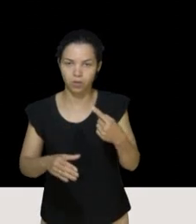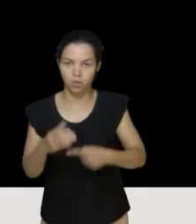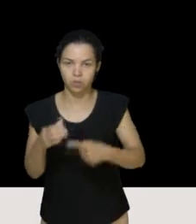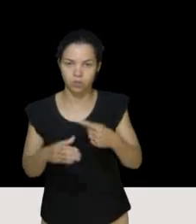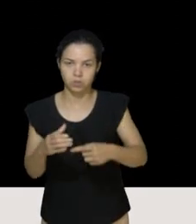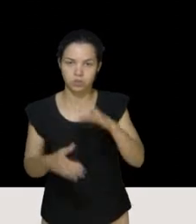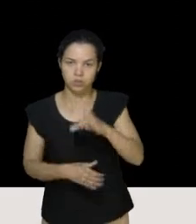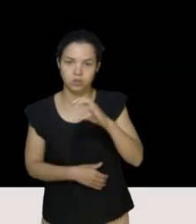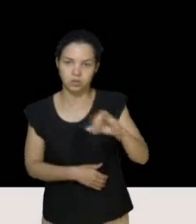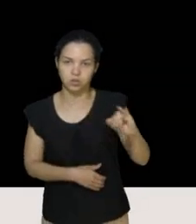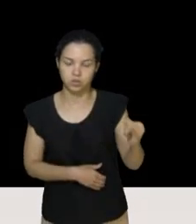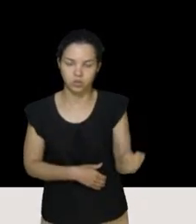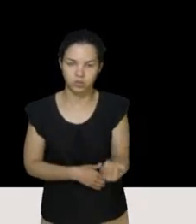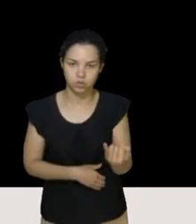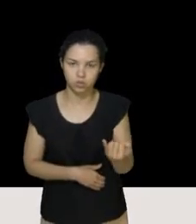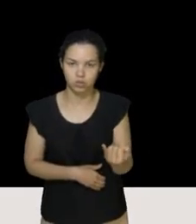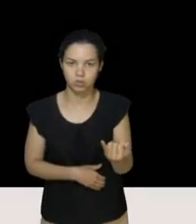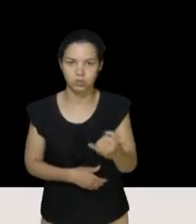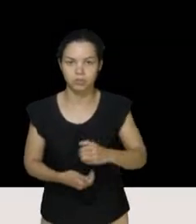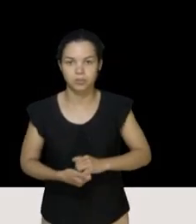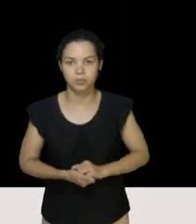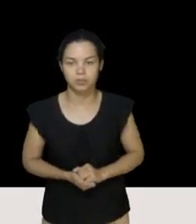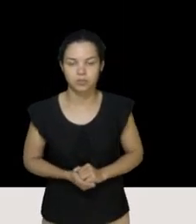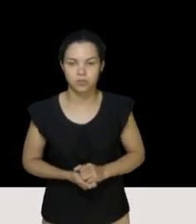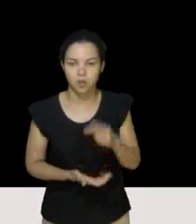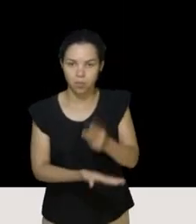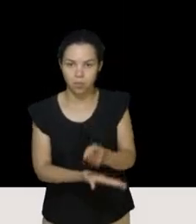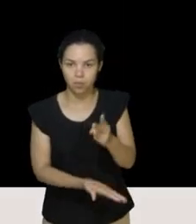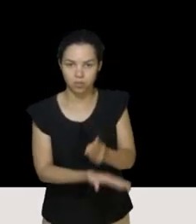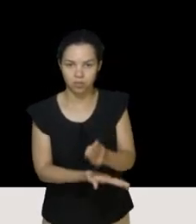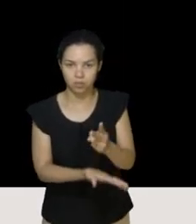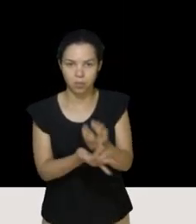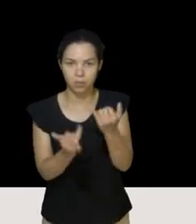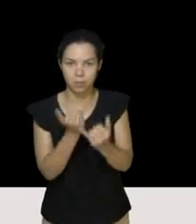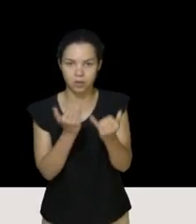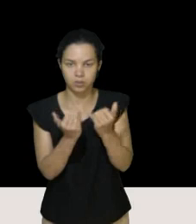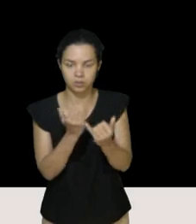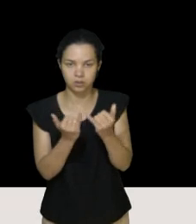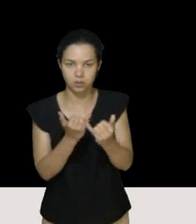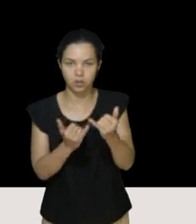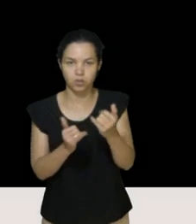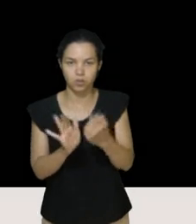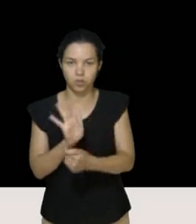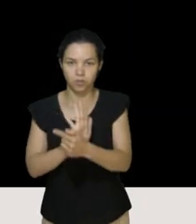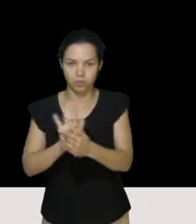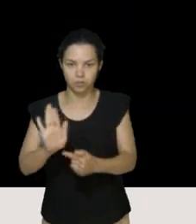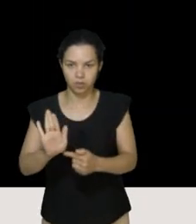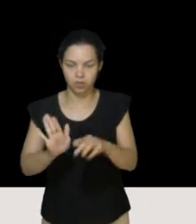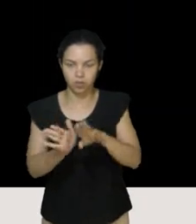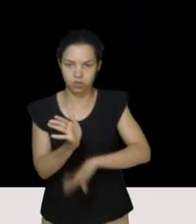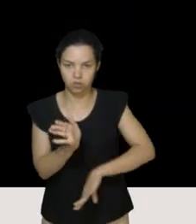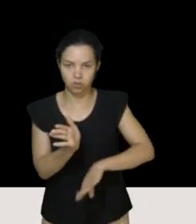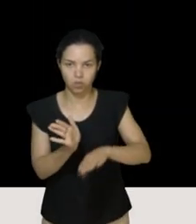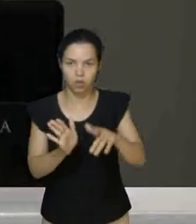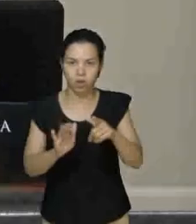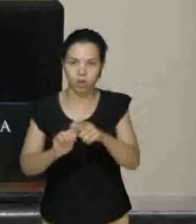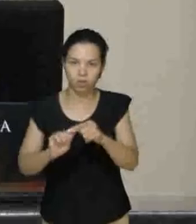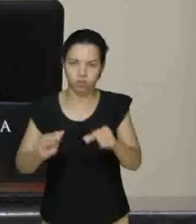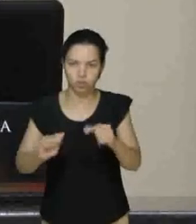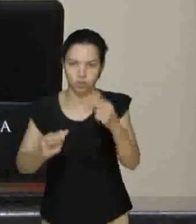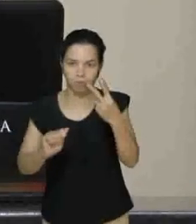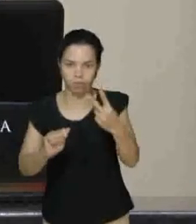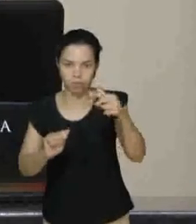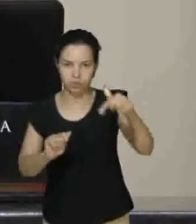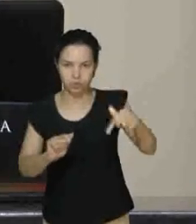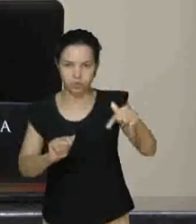e Justiça pela manutenção parcial do veto, com rejeição do artigo